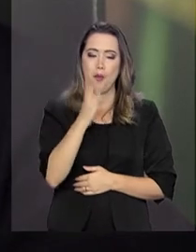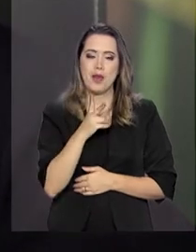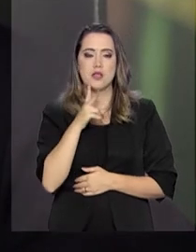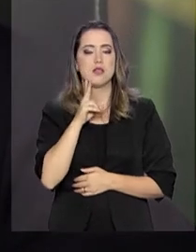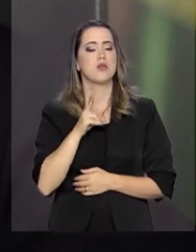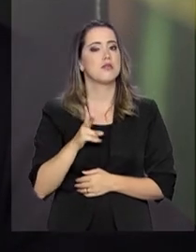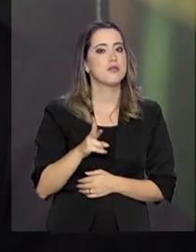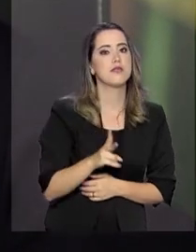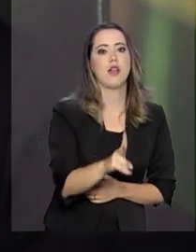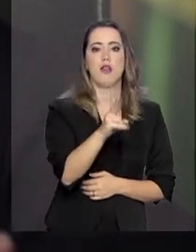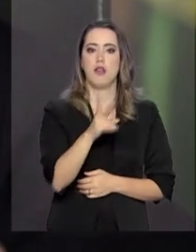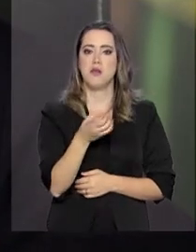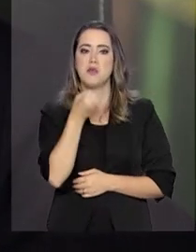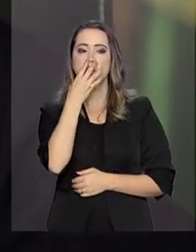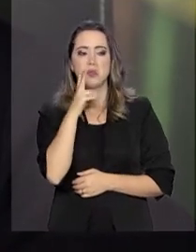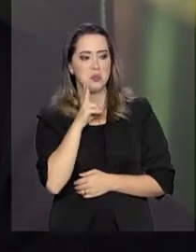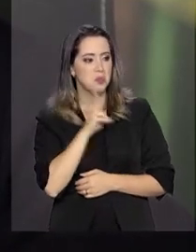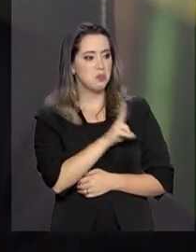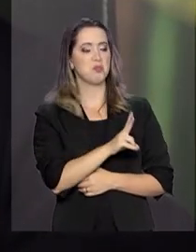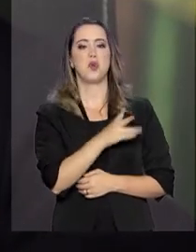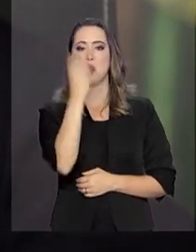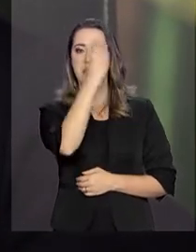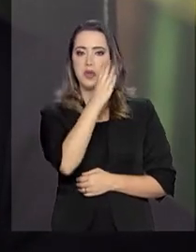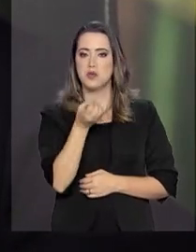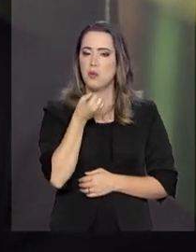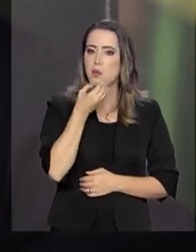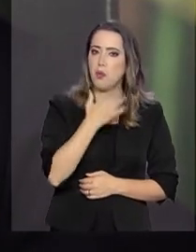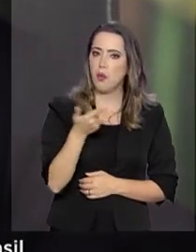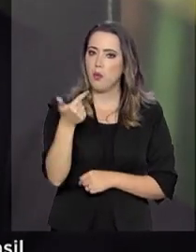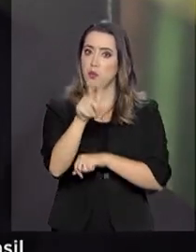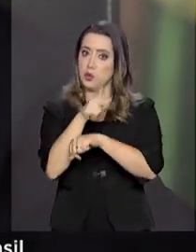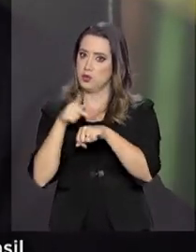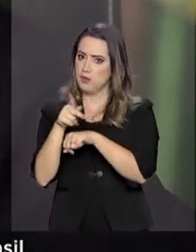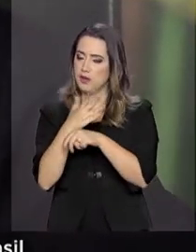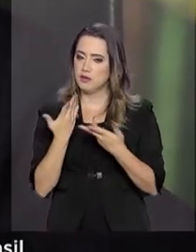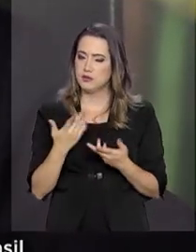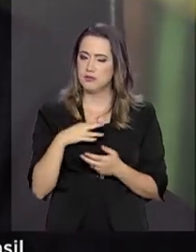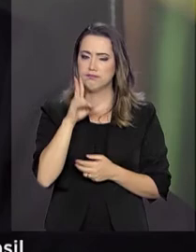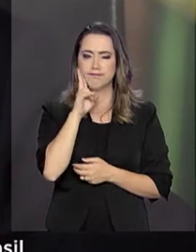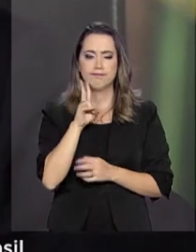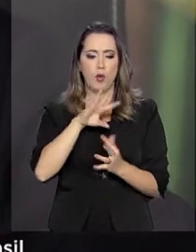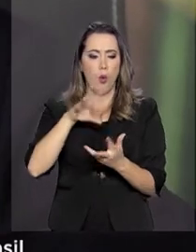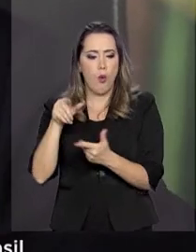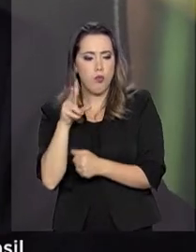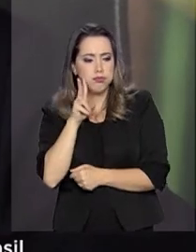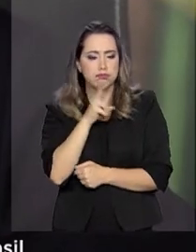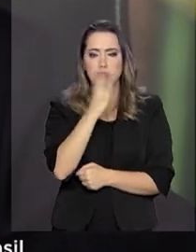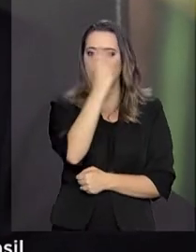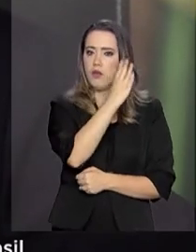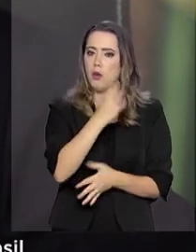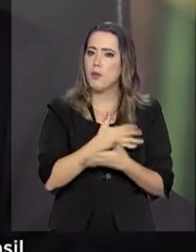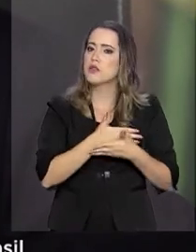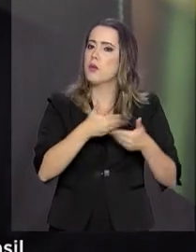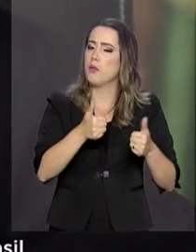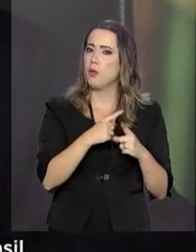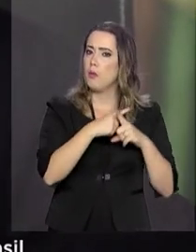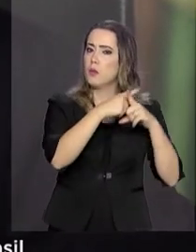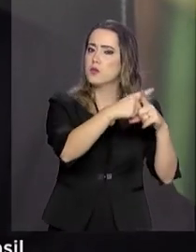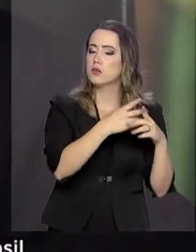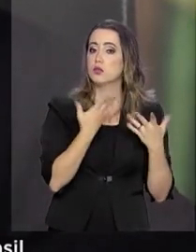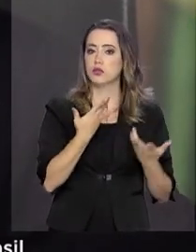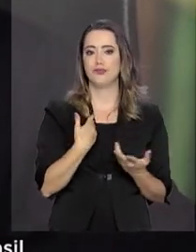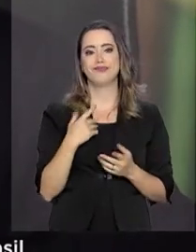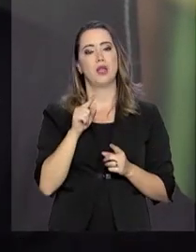prestigiada tu e muito bem visto pelas ações estrangeiras essa visão externa positiva e otimista não